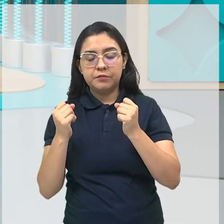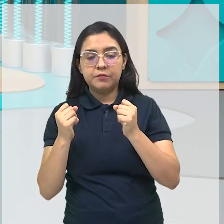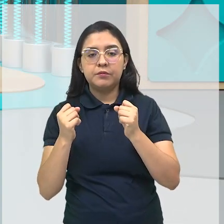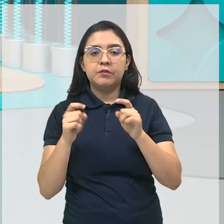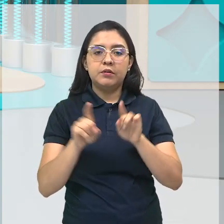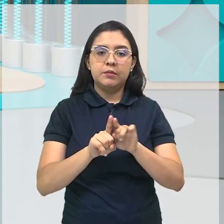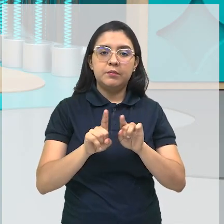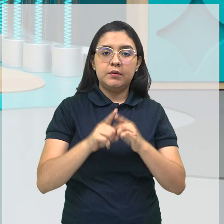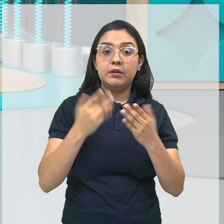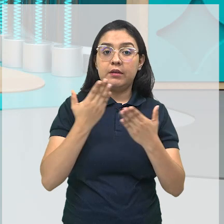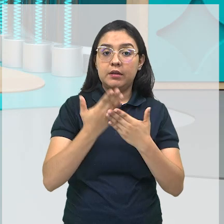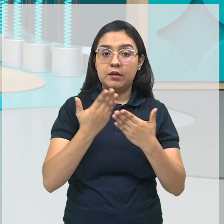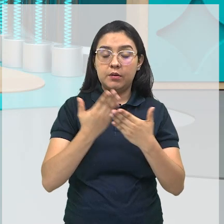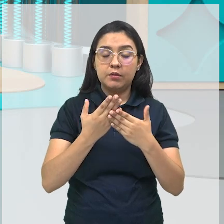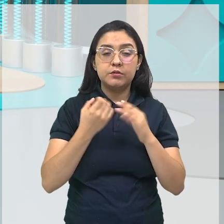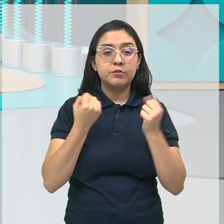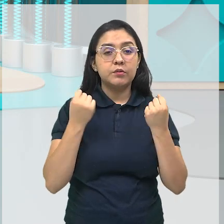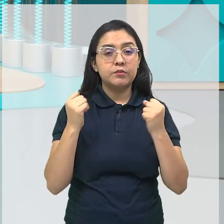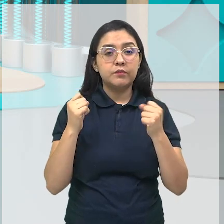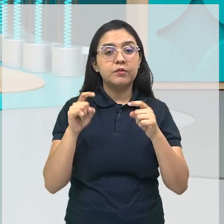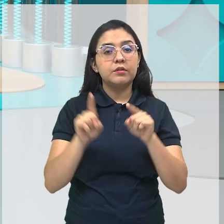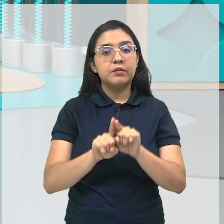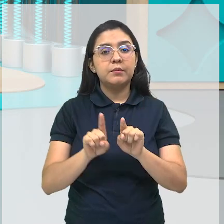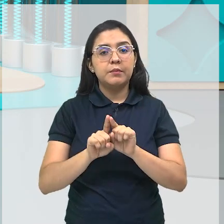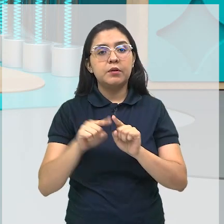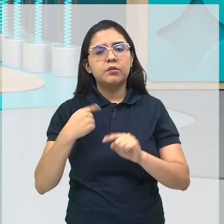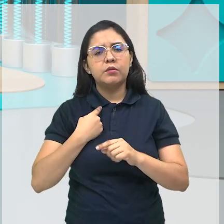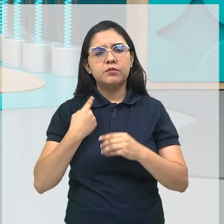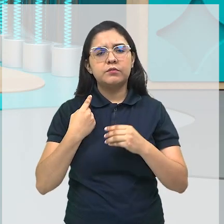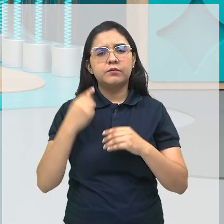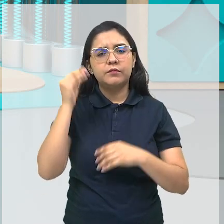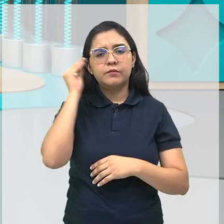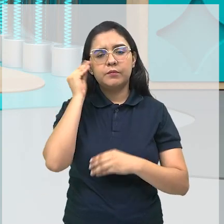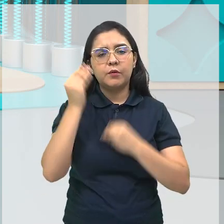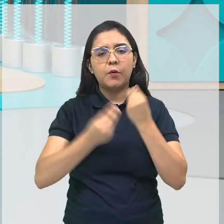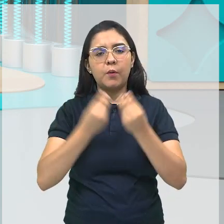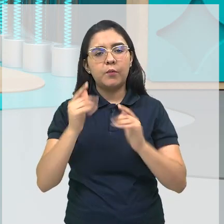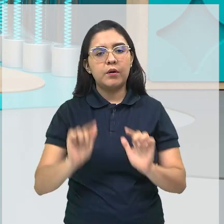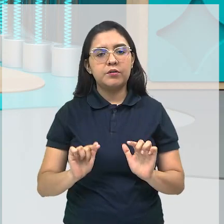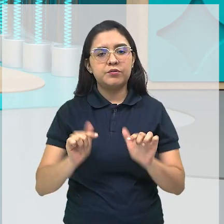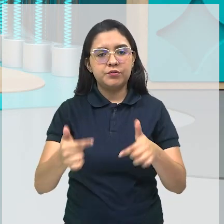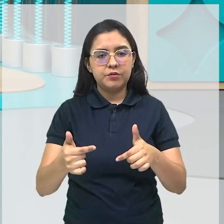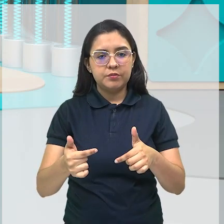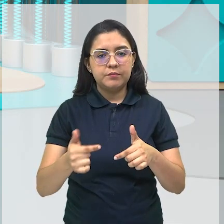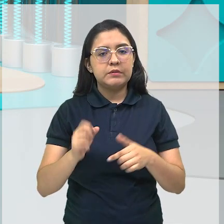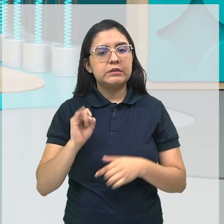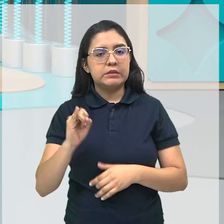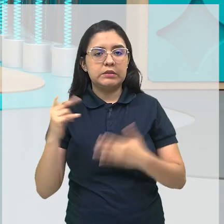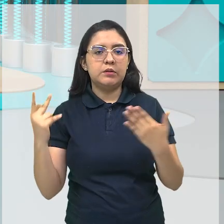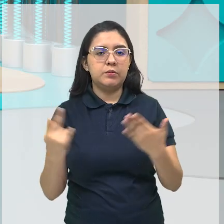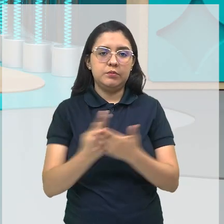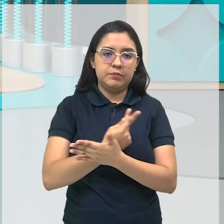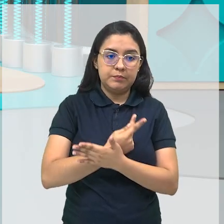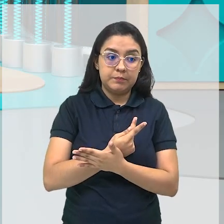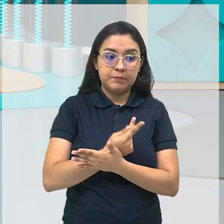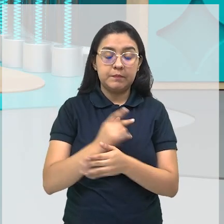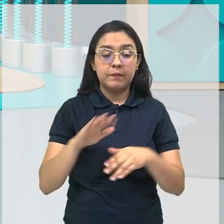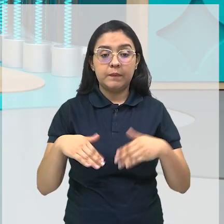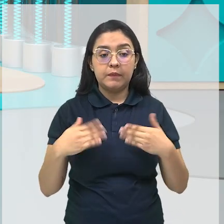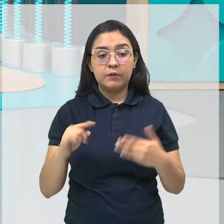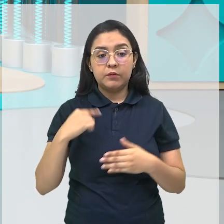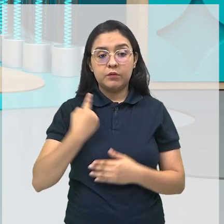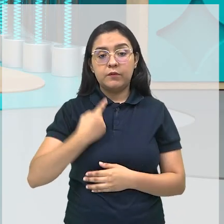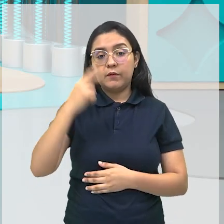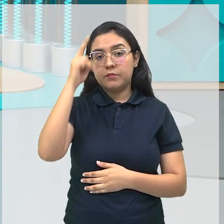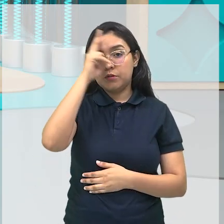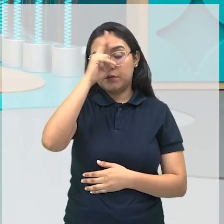aula de educação física. E nós vimos os procedimentos que devem ser tomados diante dessas situações. Então, vamos relembrar